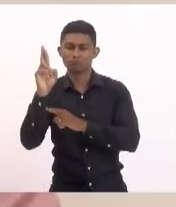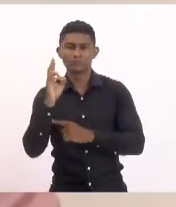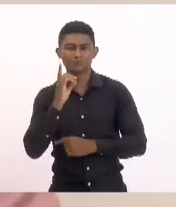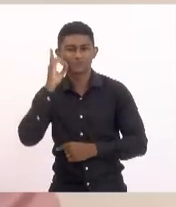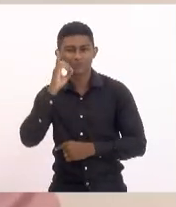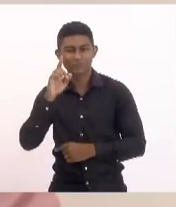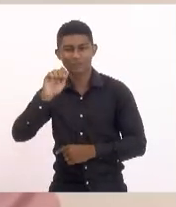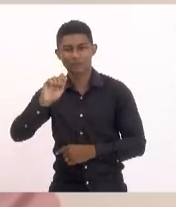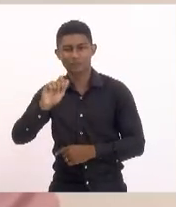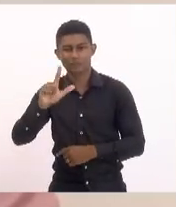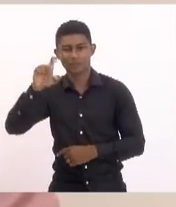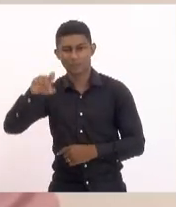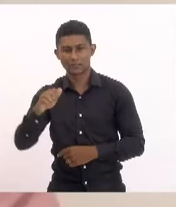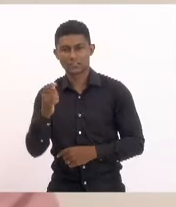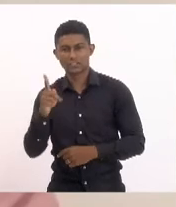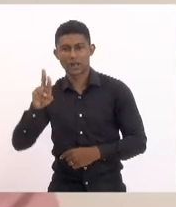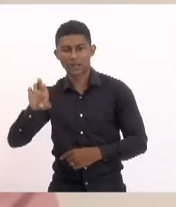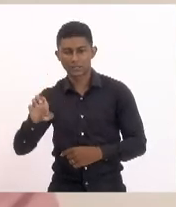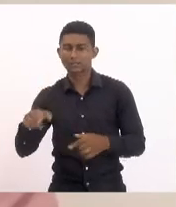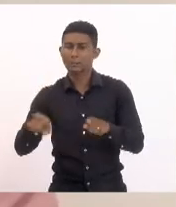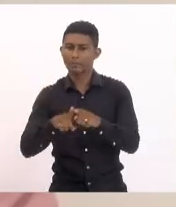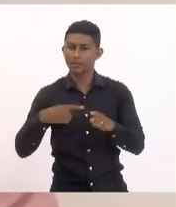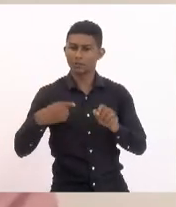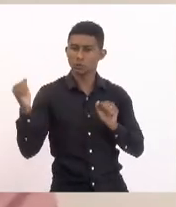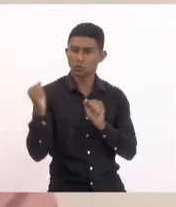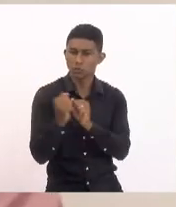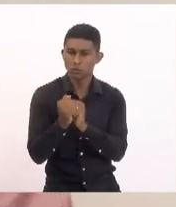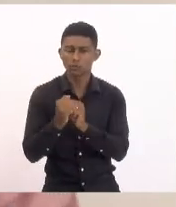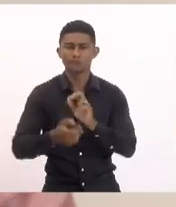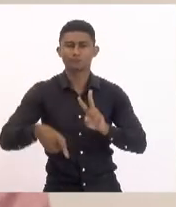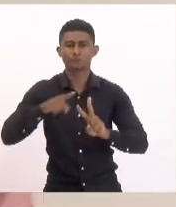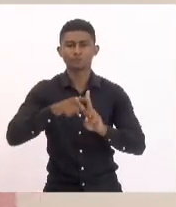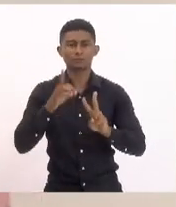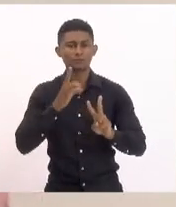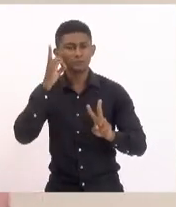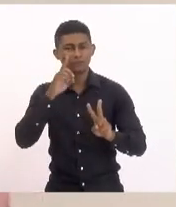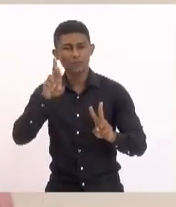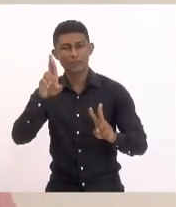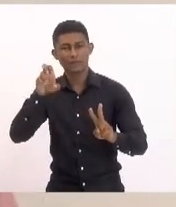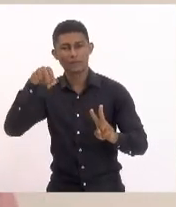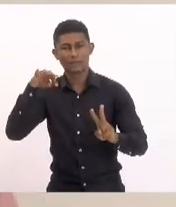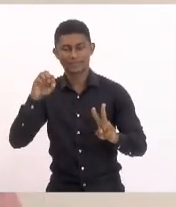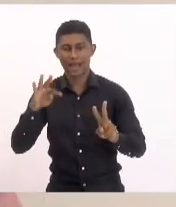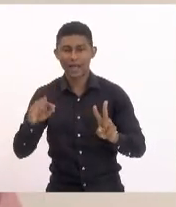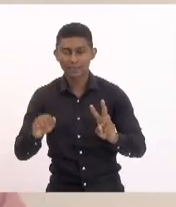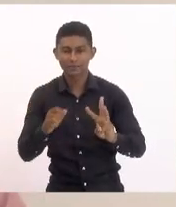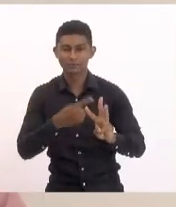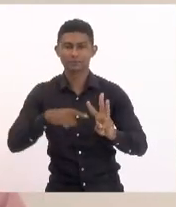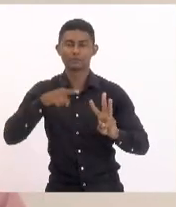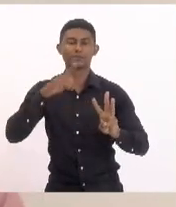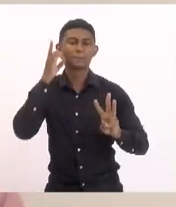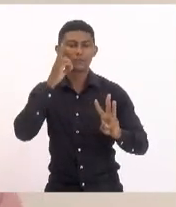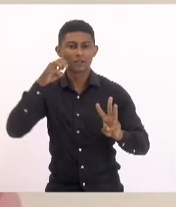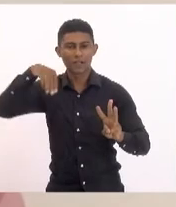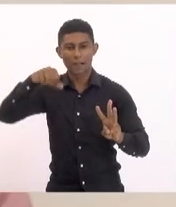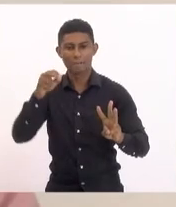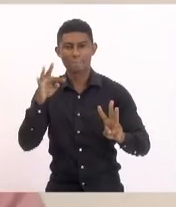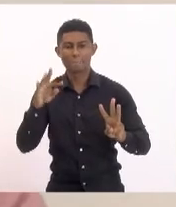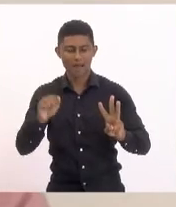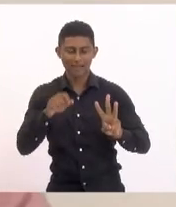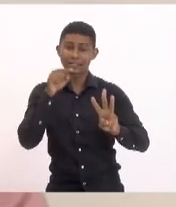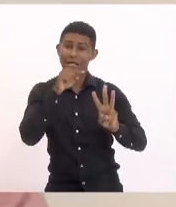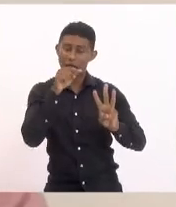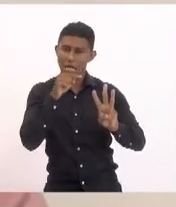Alexandre Knobloch, a minha participação, deputado Daniel Liberon, deputada Renata Souza, deputada Marta Rocha, com sua expertise